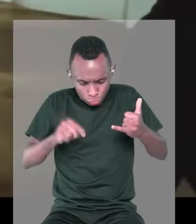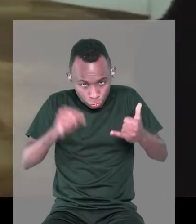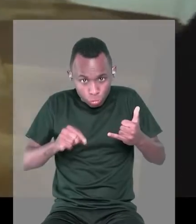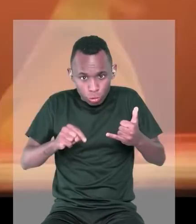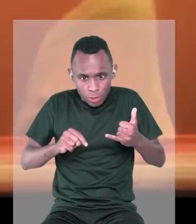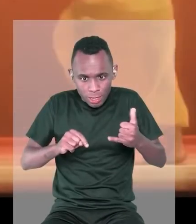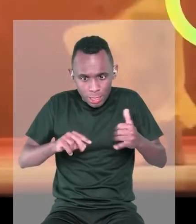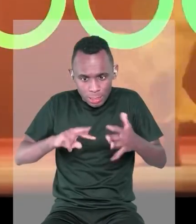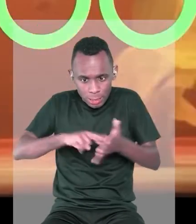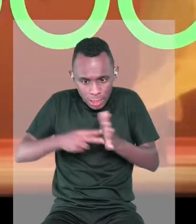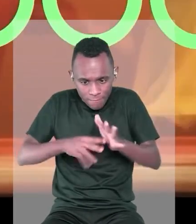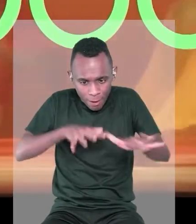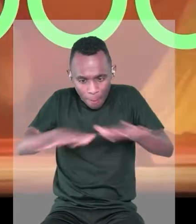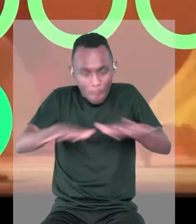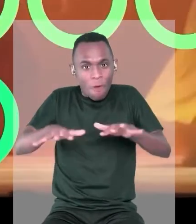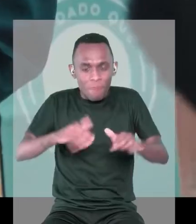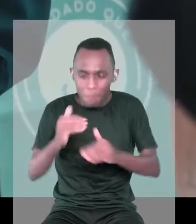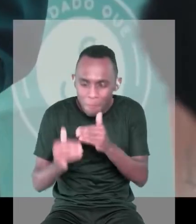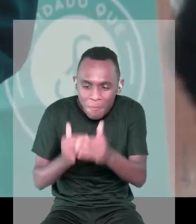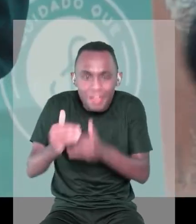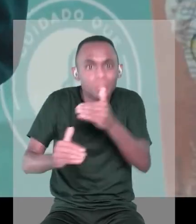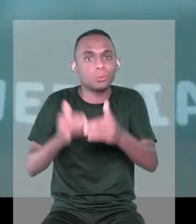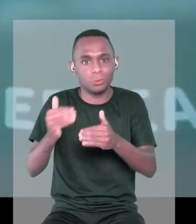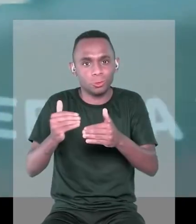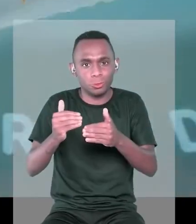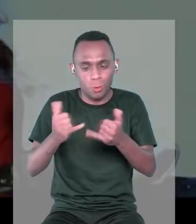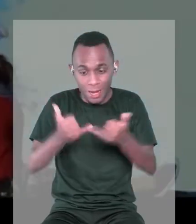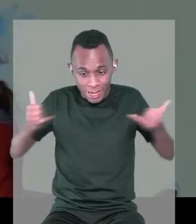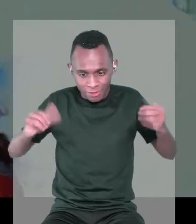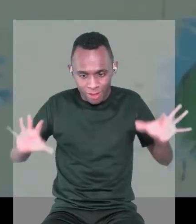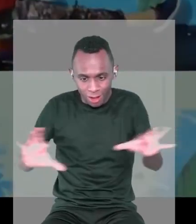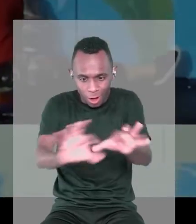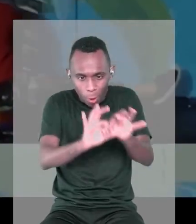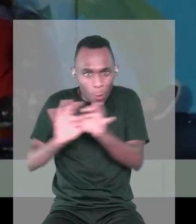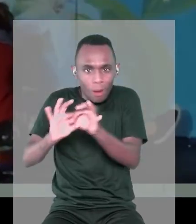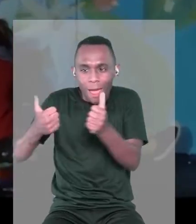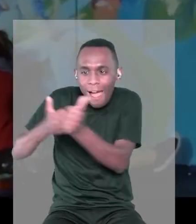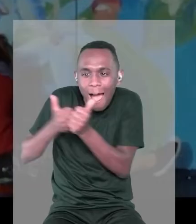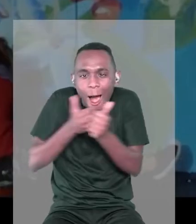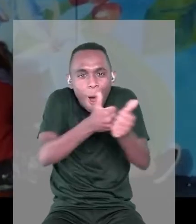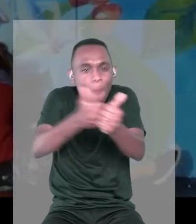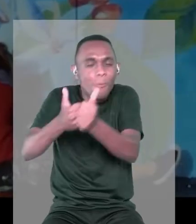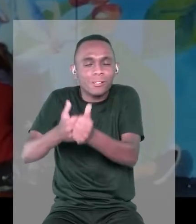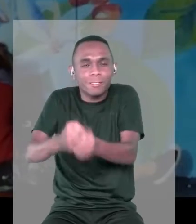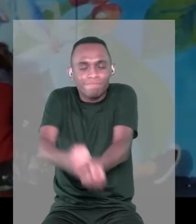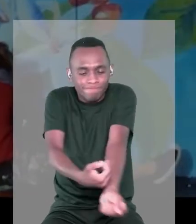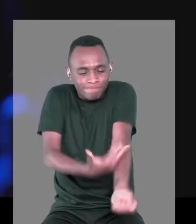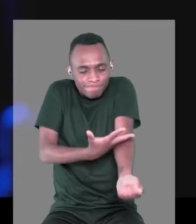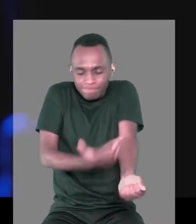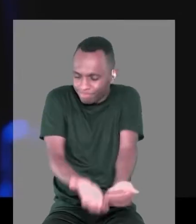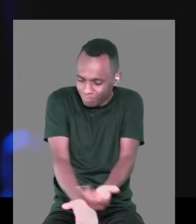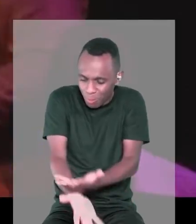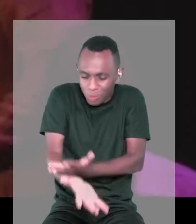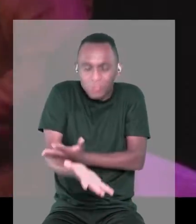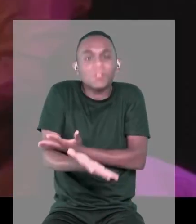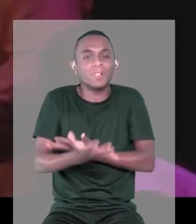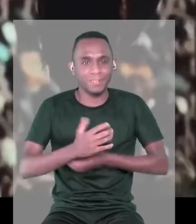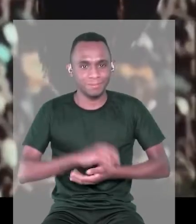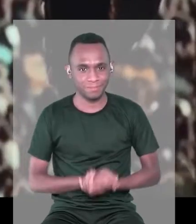que gera movimento, energia que conecta, aproxima, emociona,